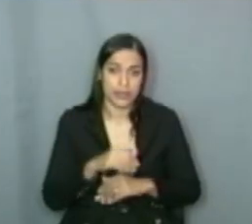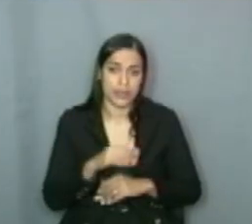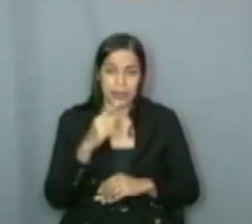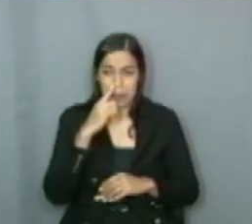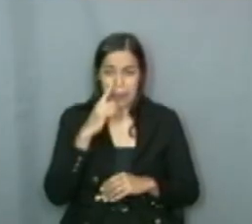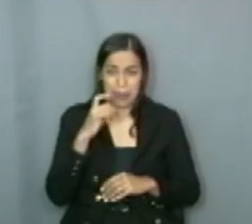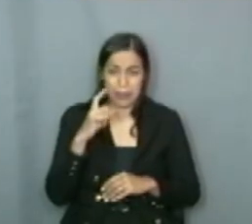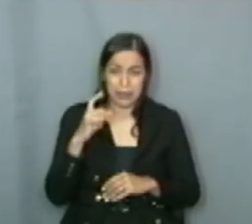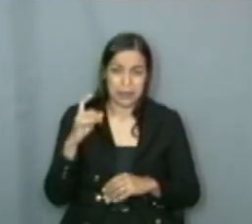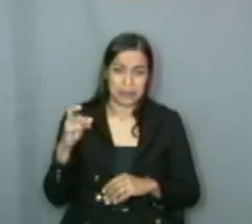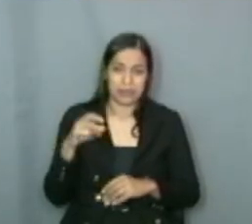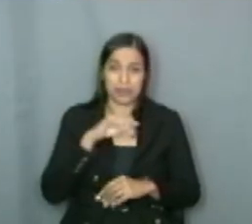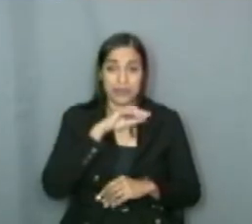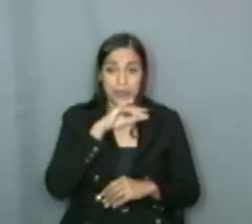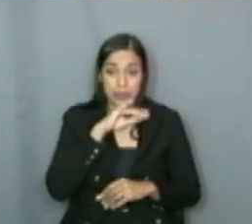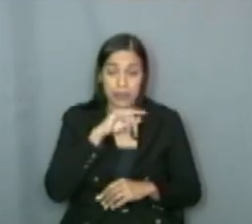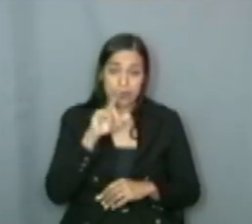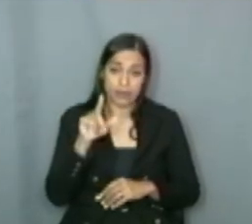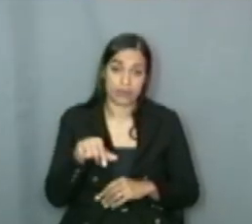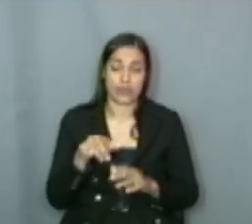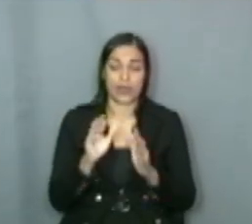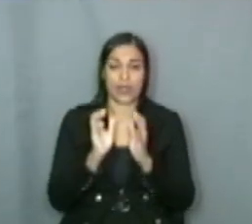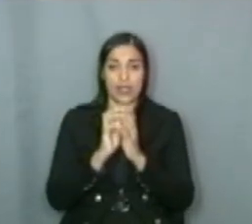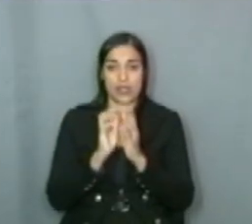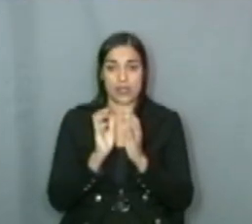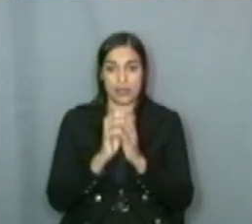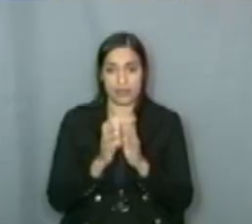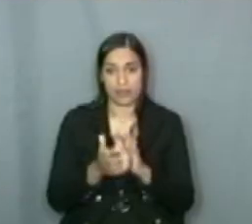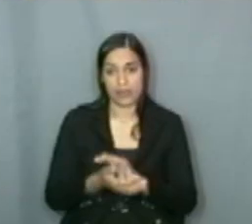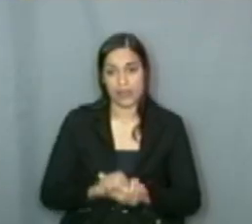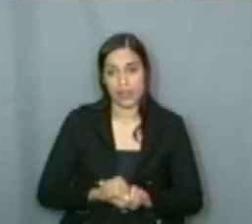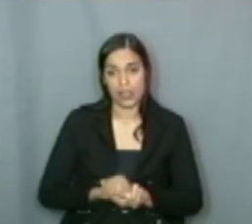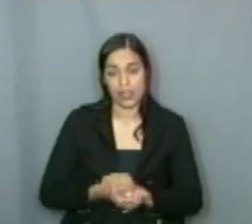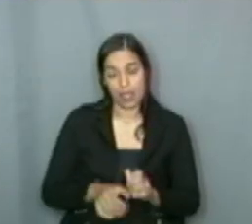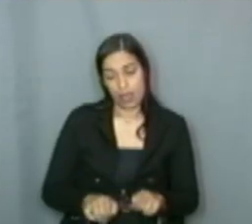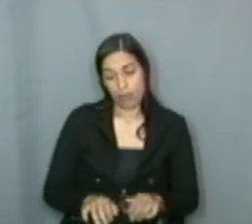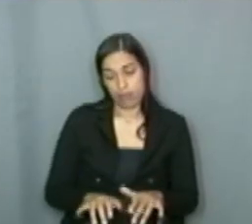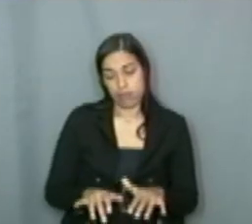cheiro característico do Recife, ela sobe.